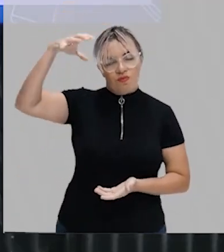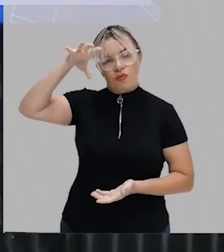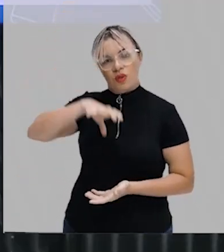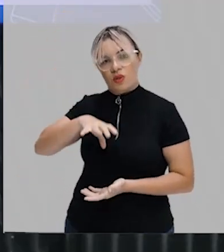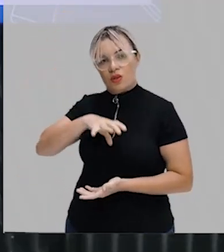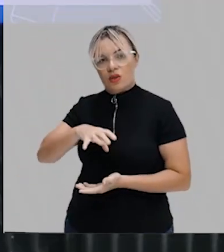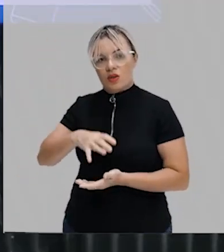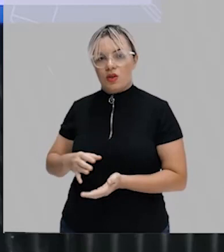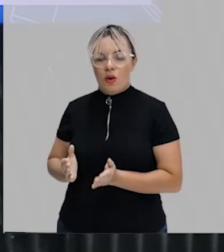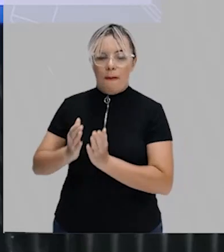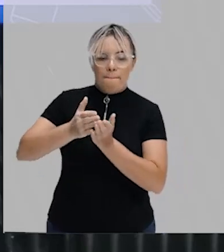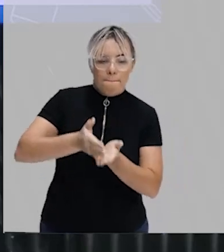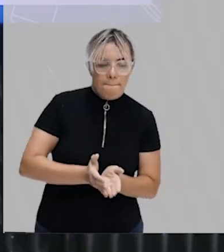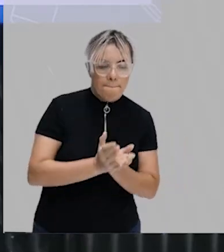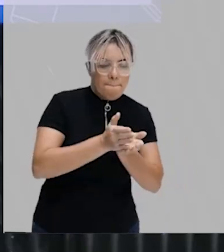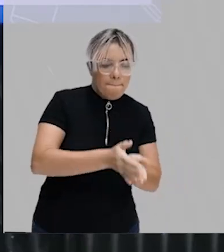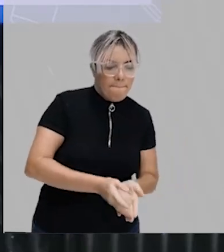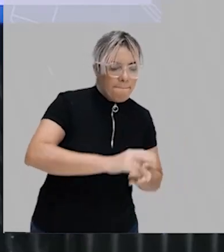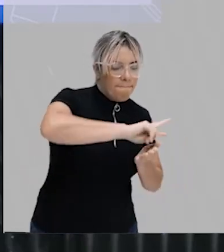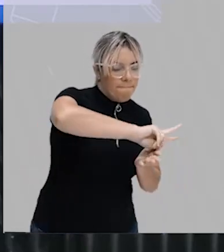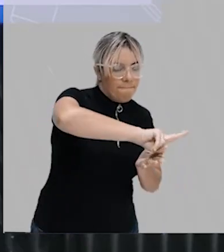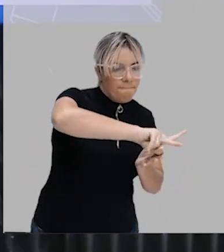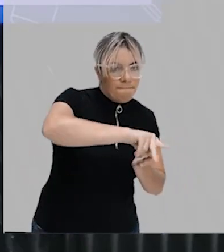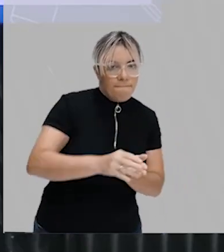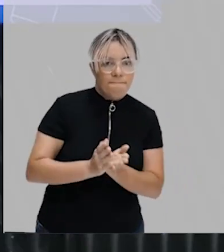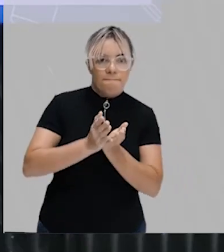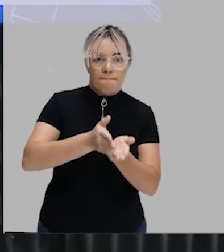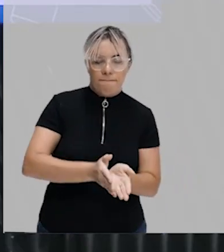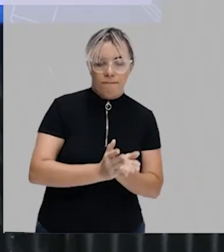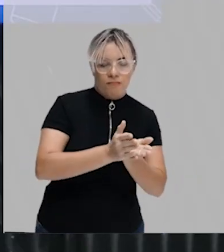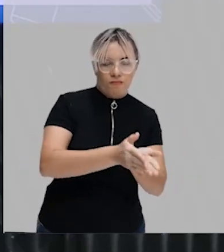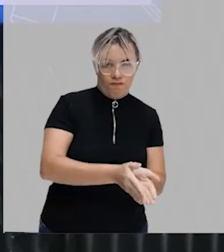para cá várias expedições